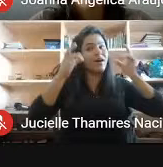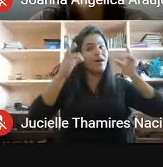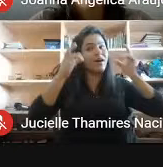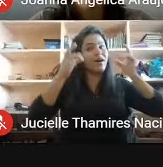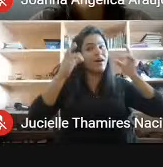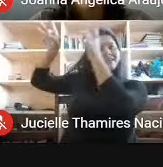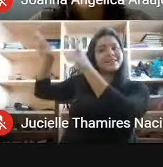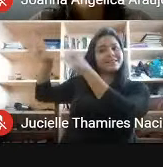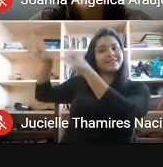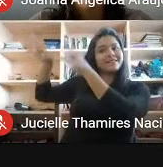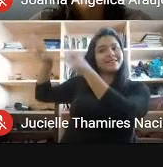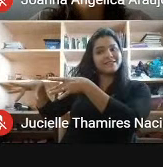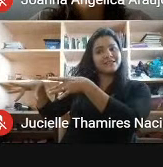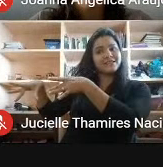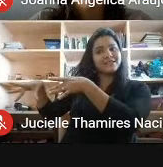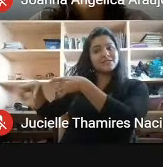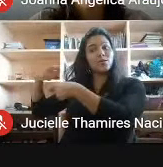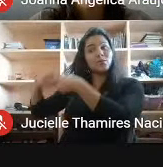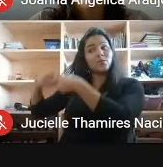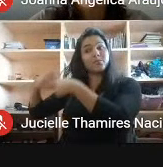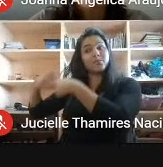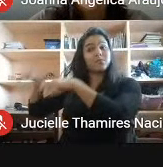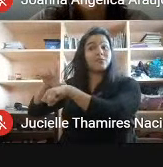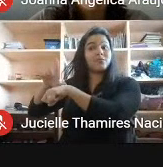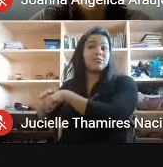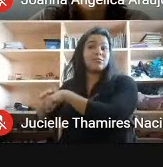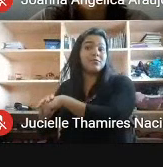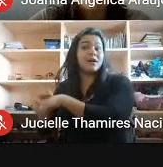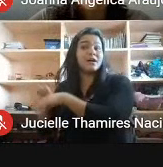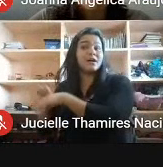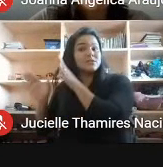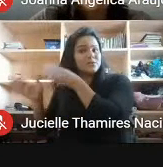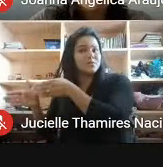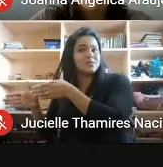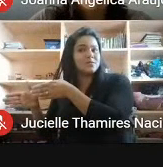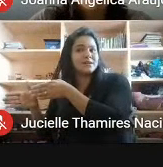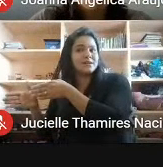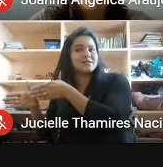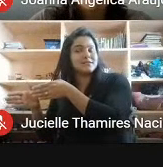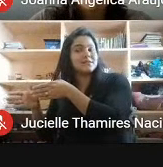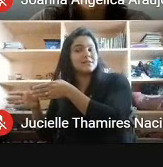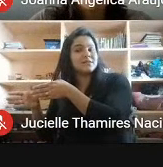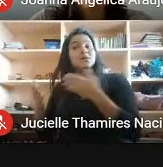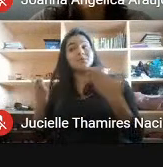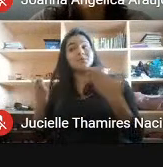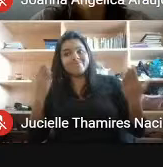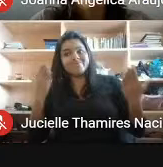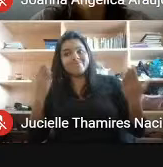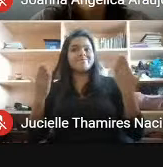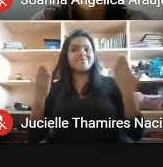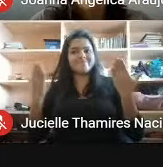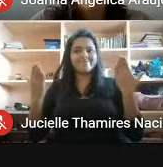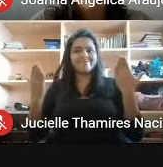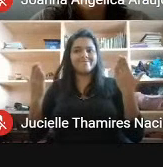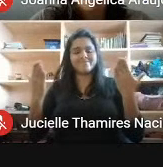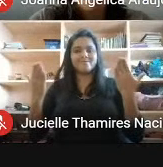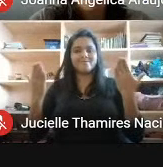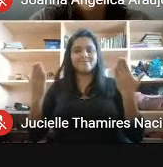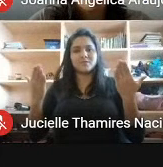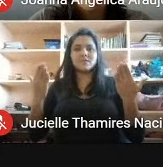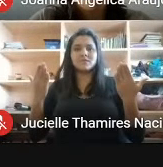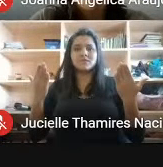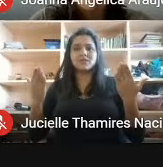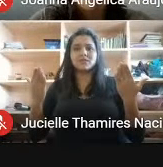dias sem o dinheiro na conta direito, trabalhador que foi exonerado que vai ter que ser recomposto, unidade de saúde que não